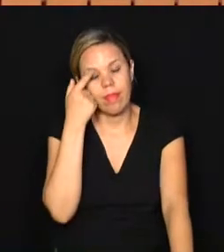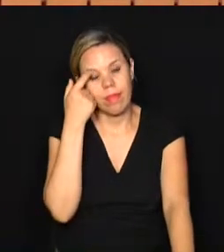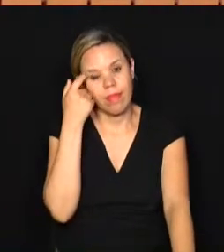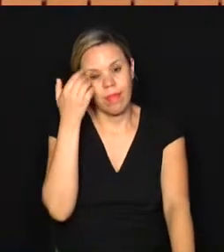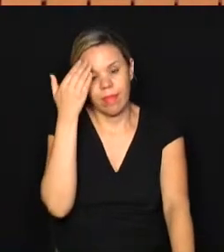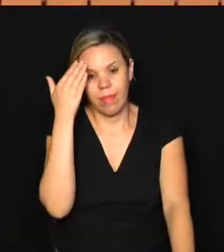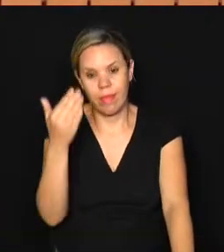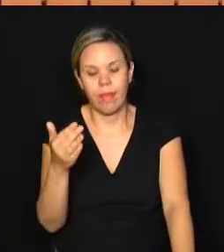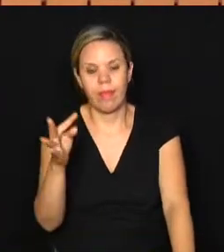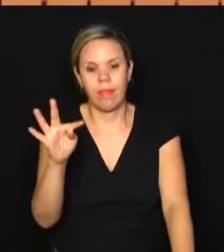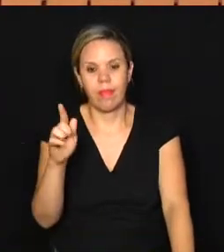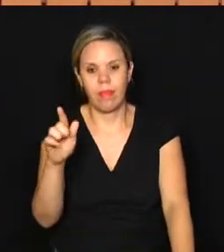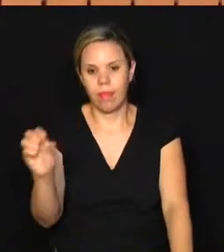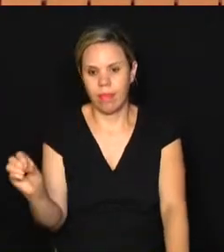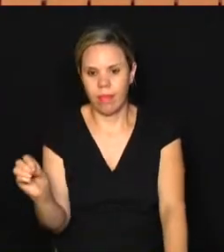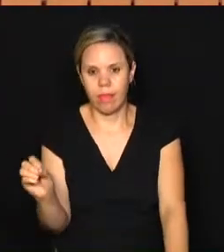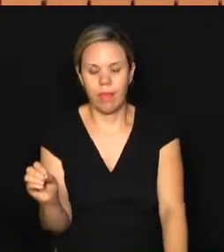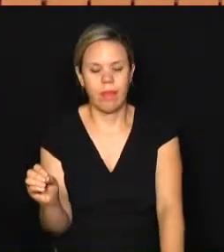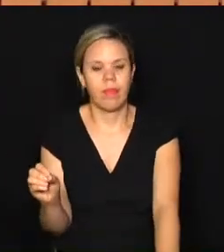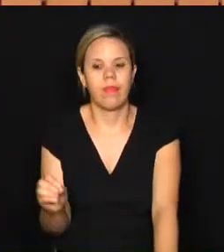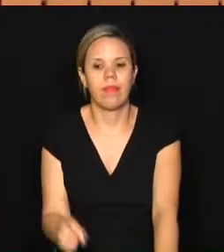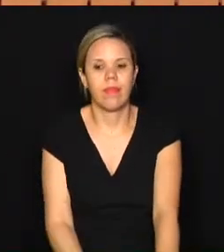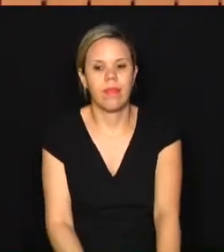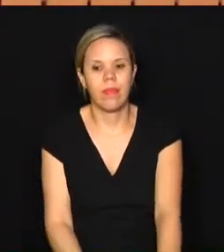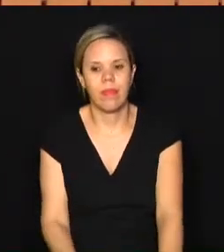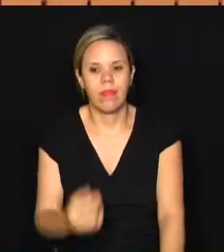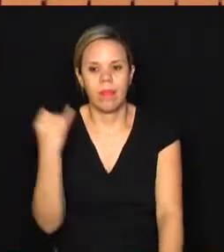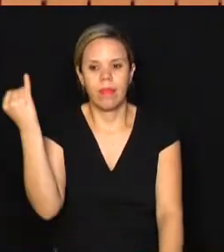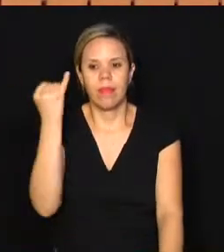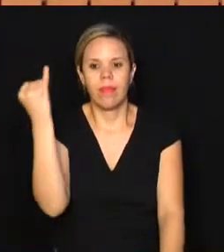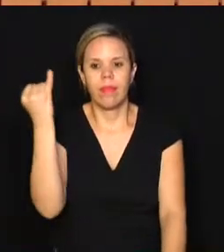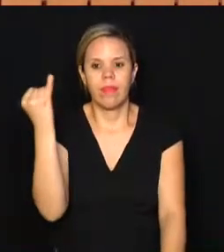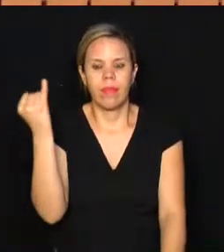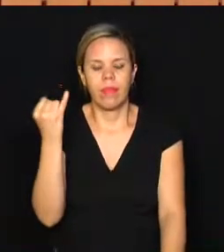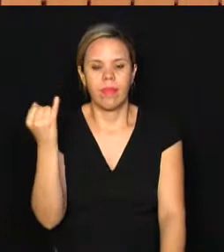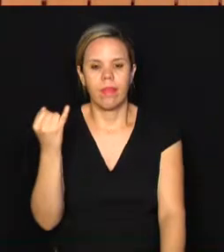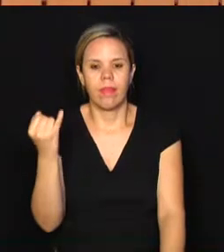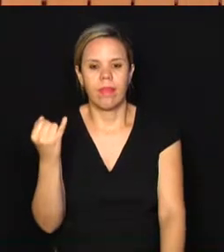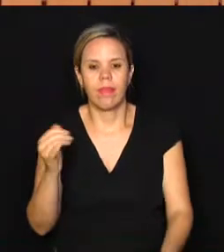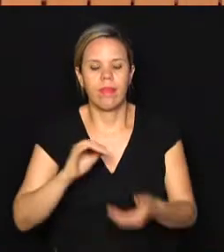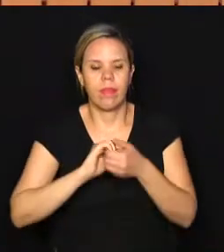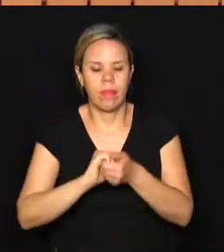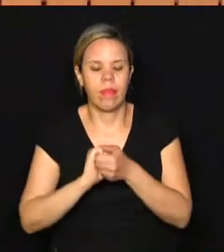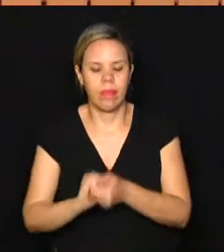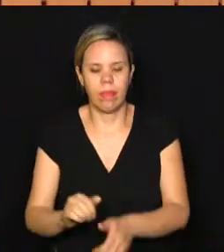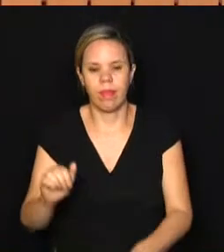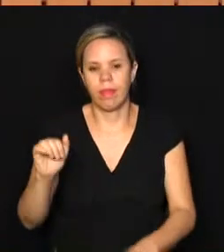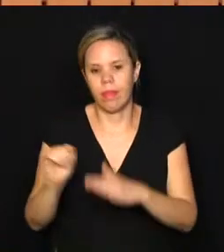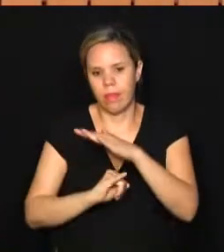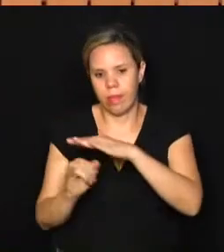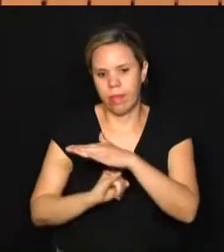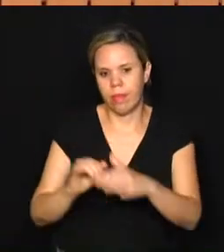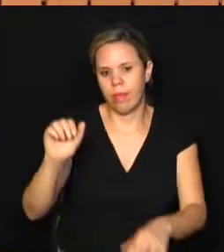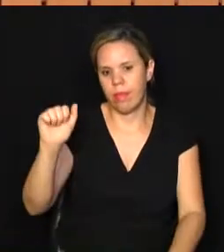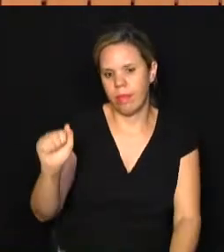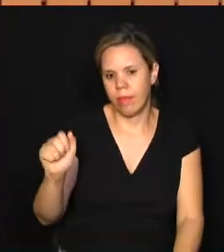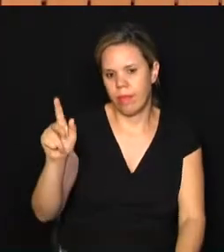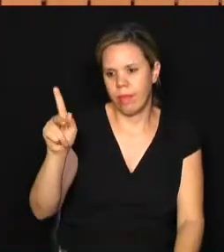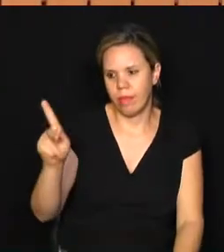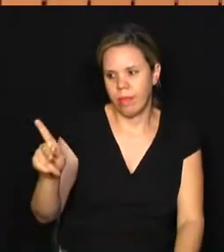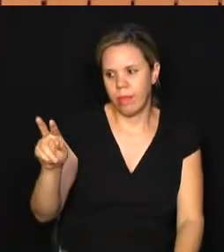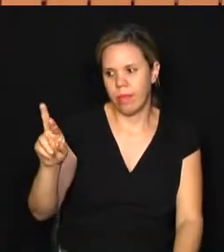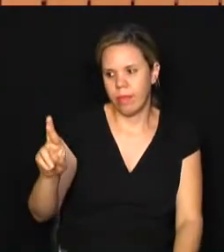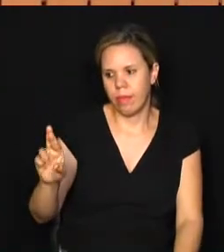Obrigada, Tiago. Muito importante, né, saudar aí a Proesp e a importante história